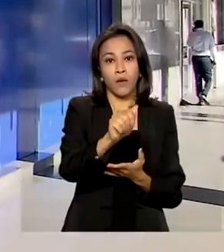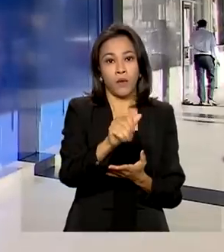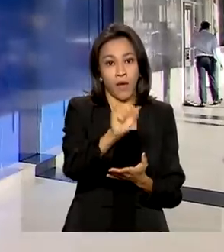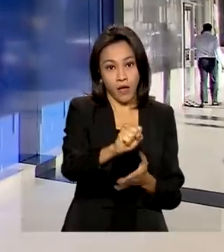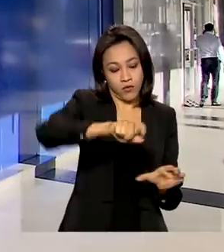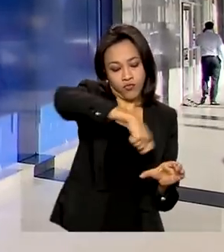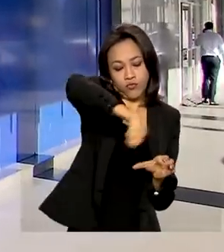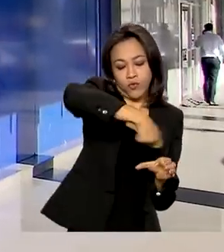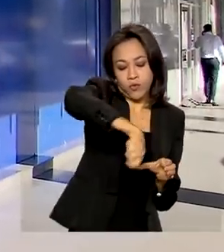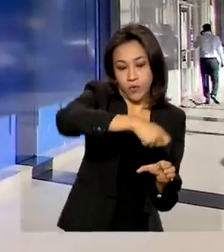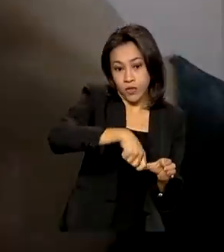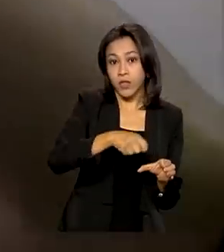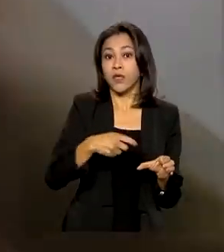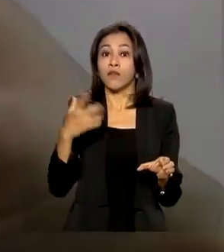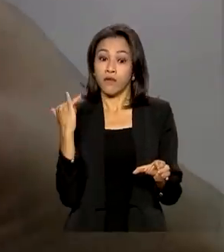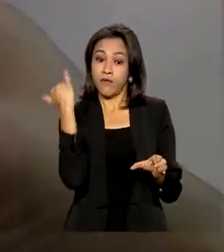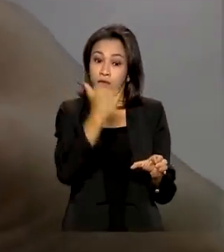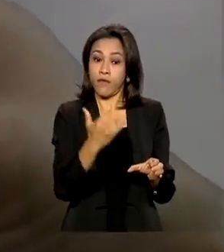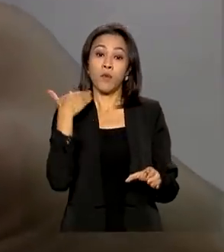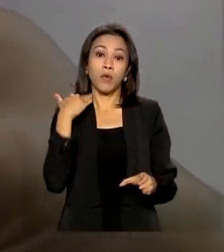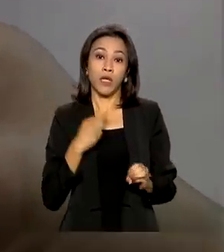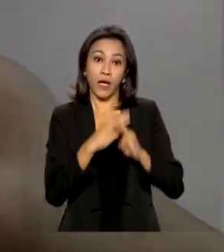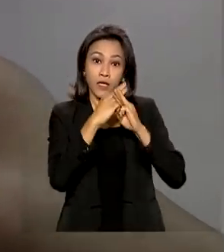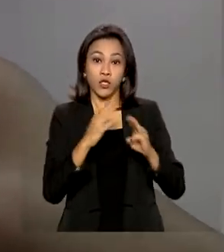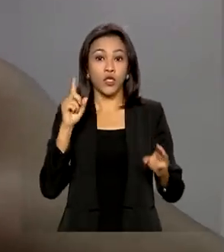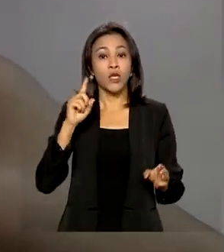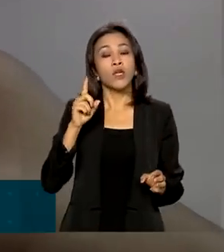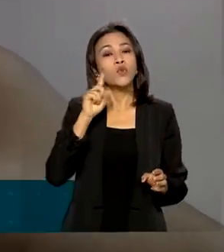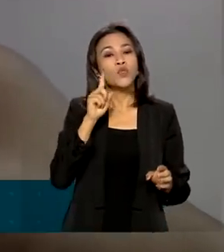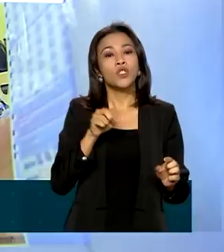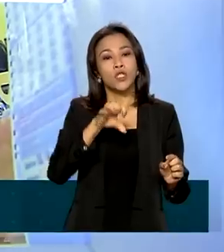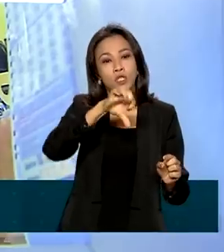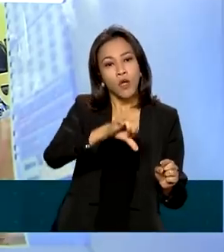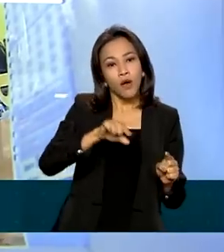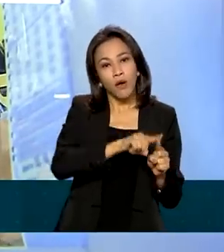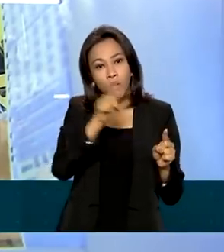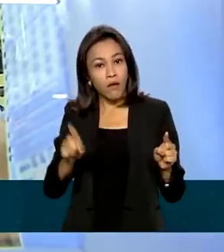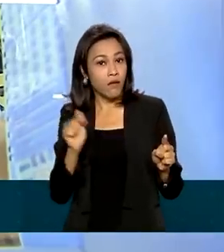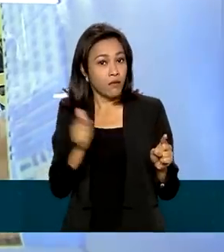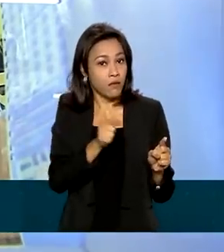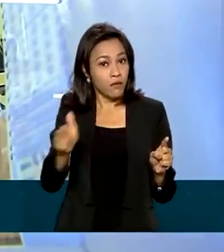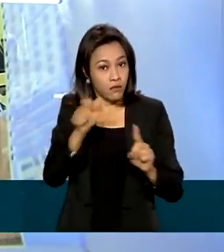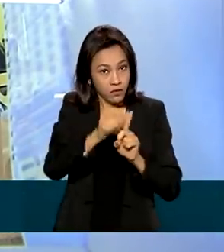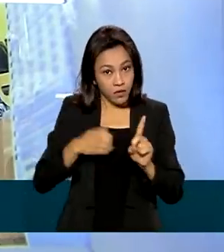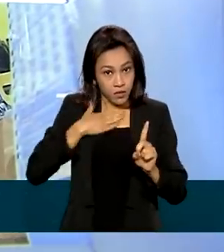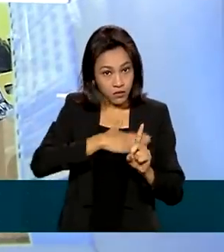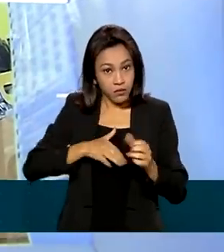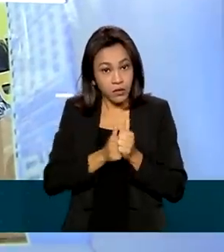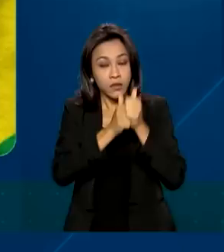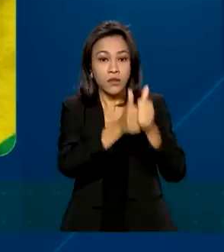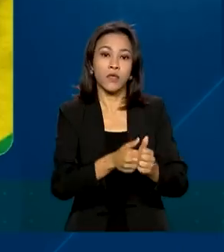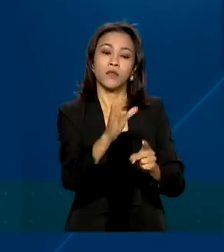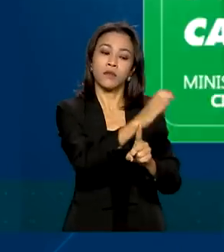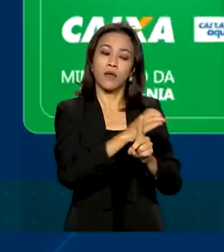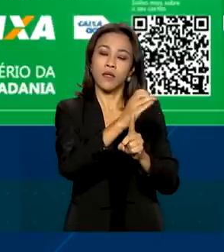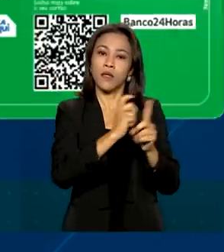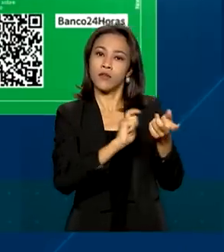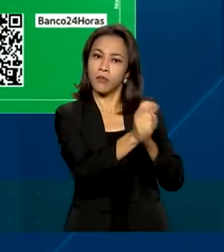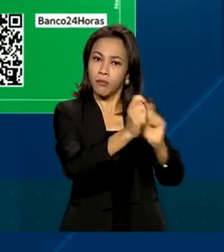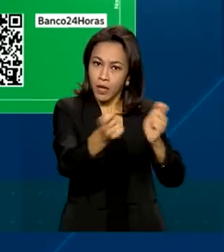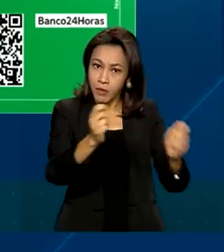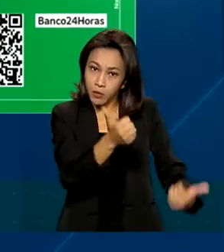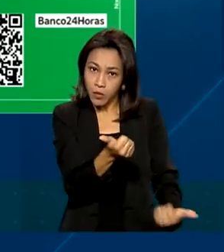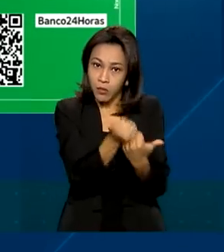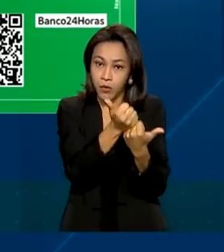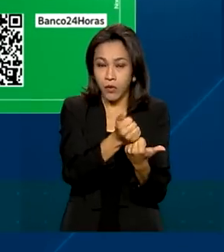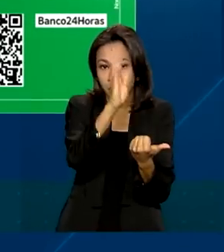Esse valor será pago entre os dias 9 e 22 de agosto e segue o calendário de pagamento do programa Auxílio Brasil. O benefício do